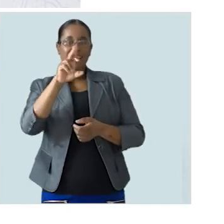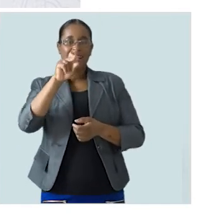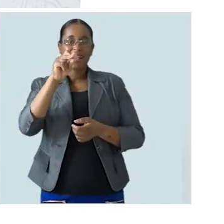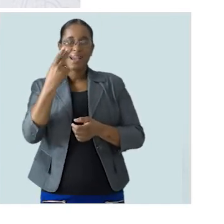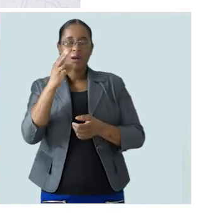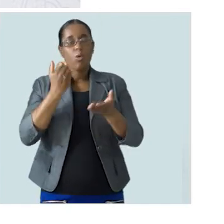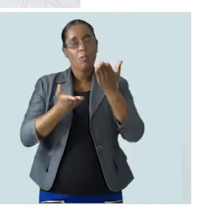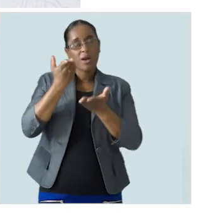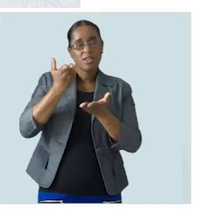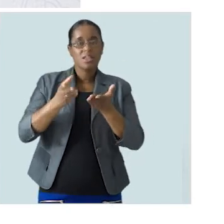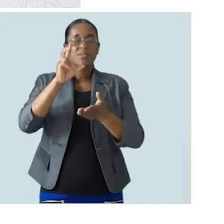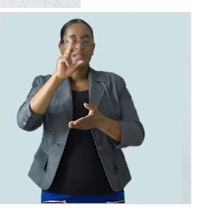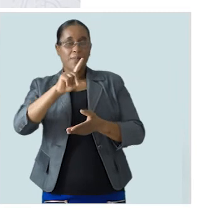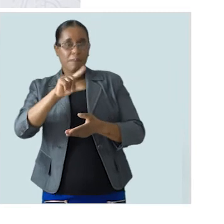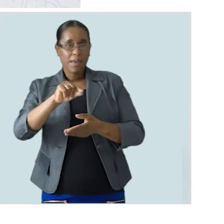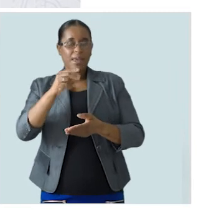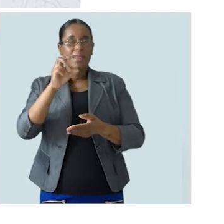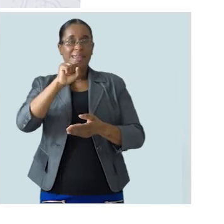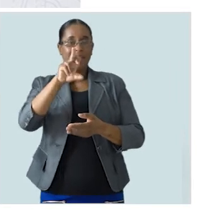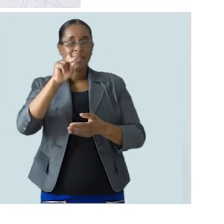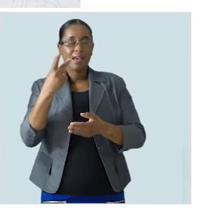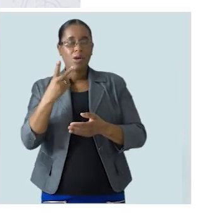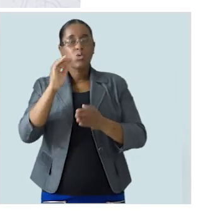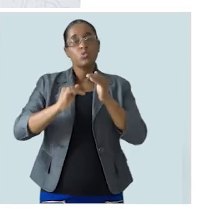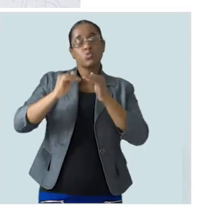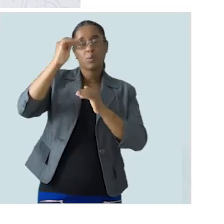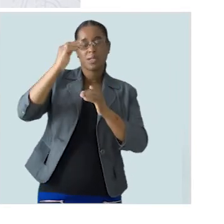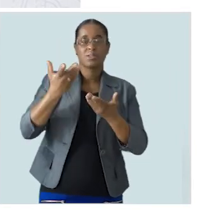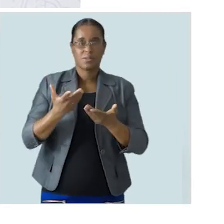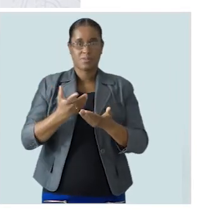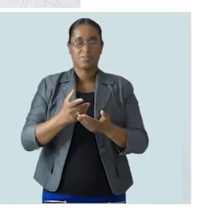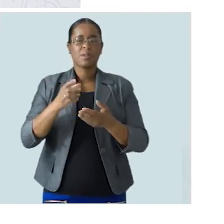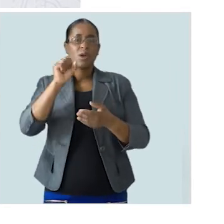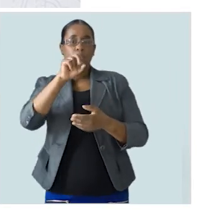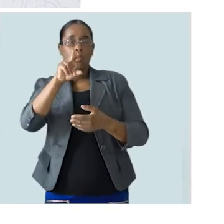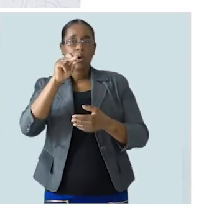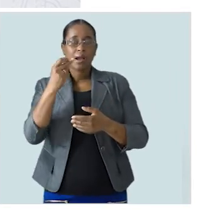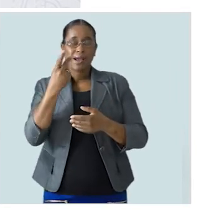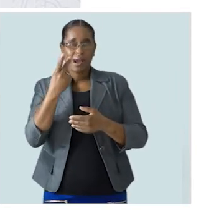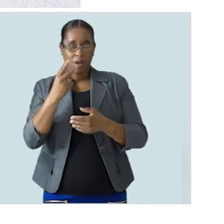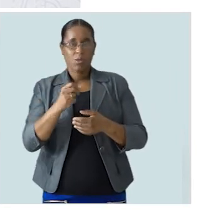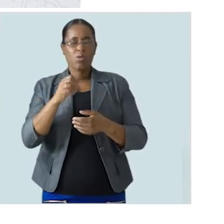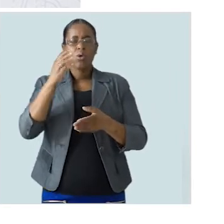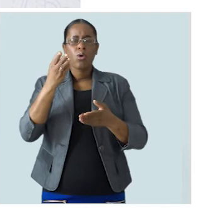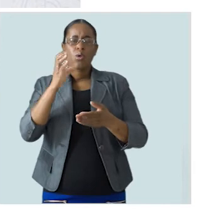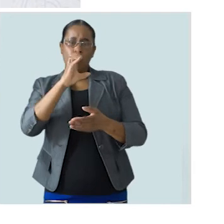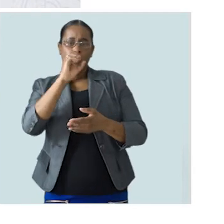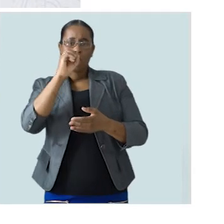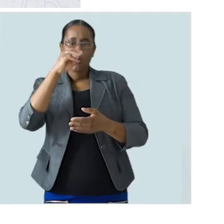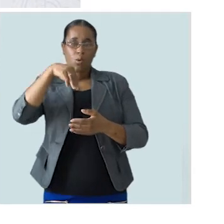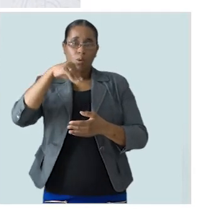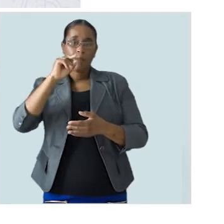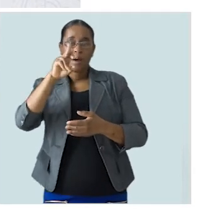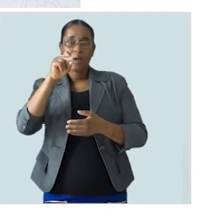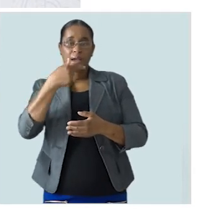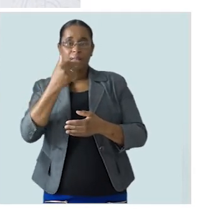e grau superlativo. O grau comparativo, o adjetivo pode